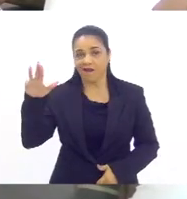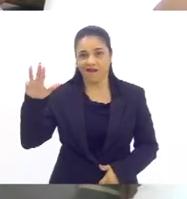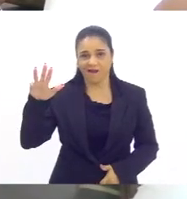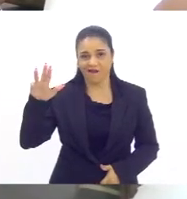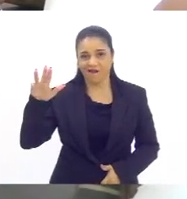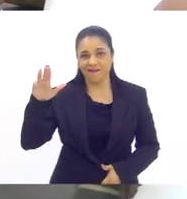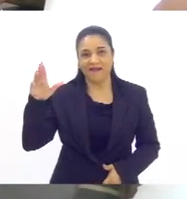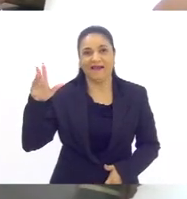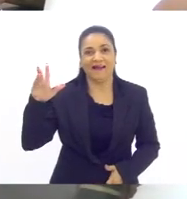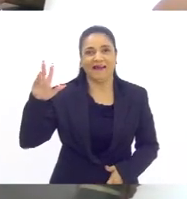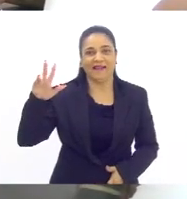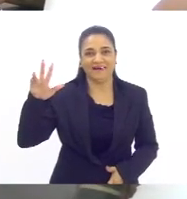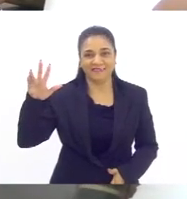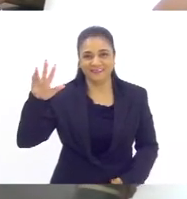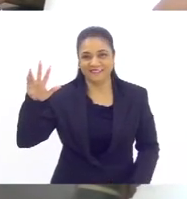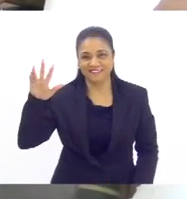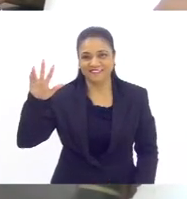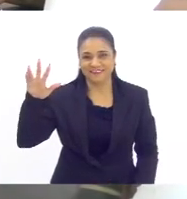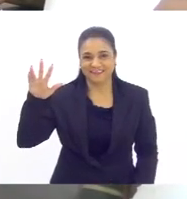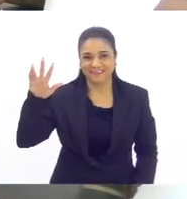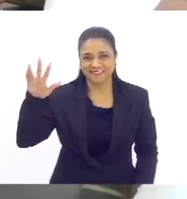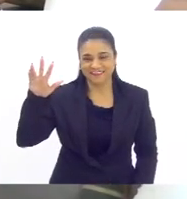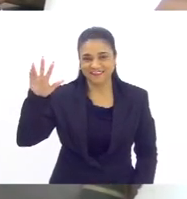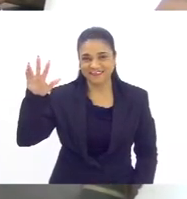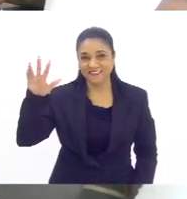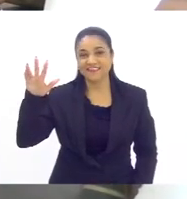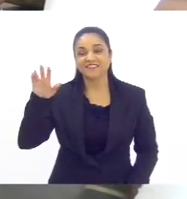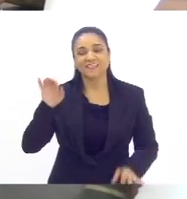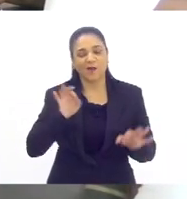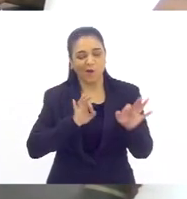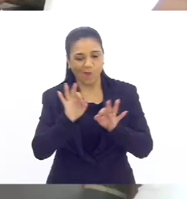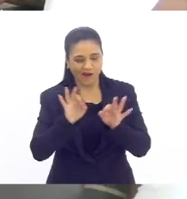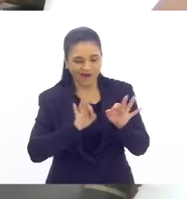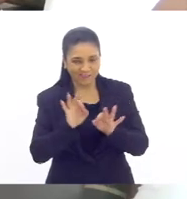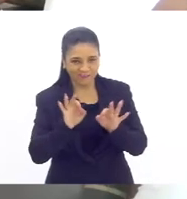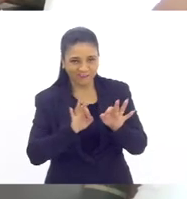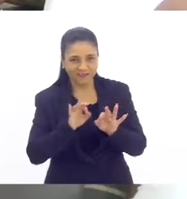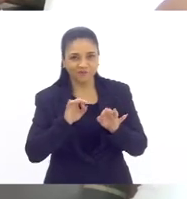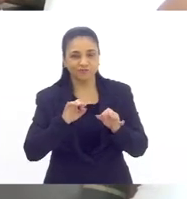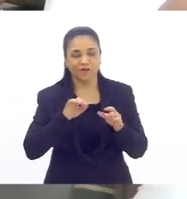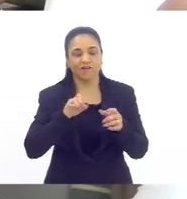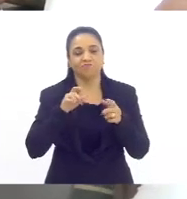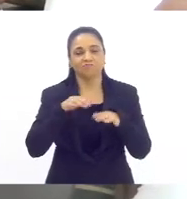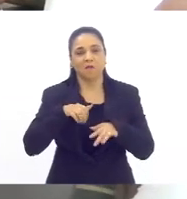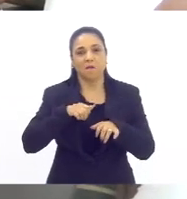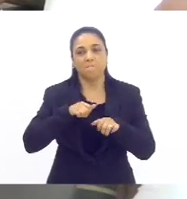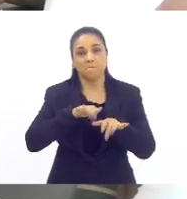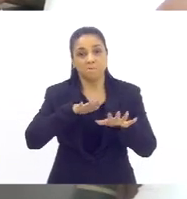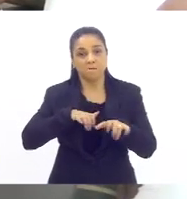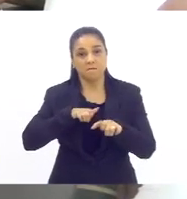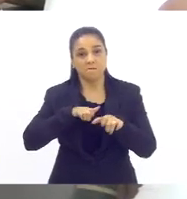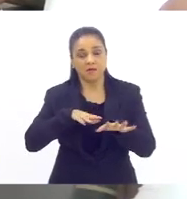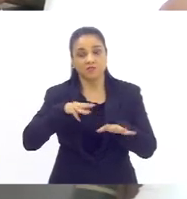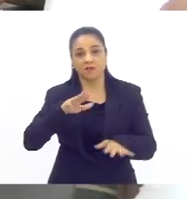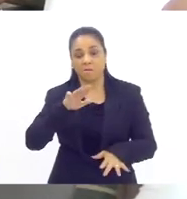estão ajudando organizar a marcha eu vou todos os anos foi inclusive quando era Ministro estado tentaram caçar o meu mandato